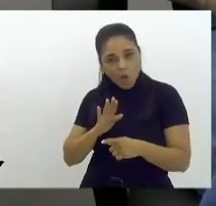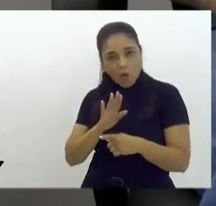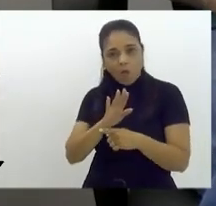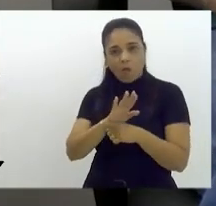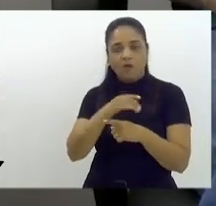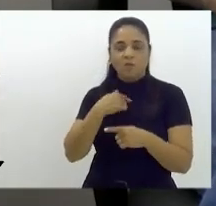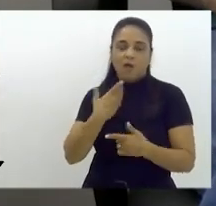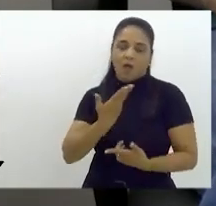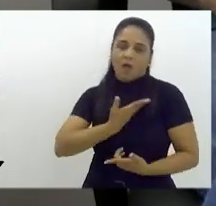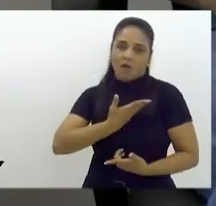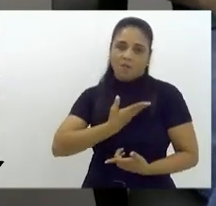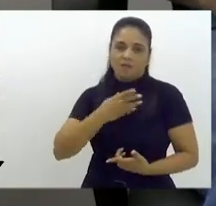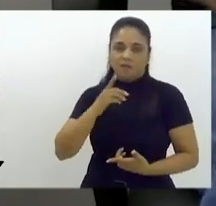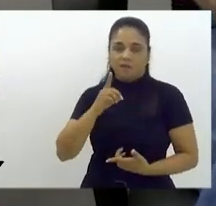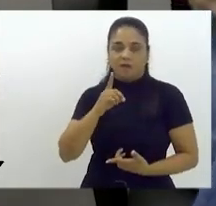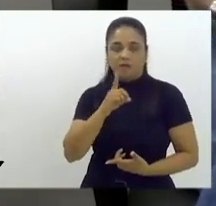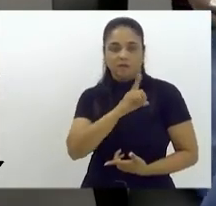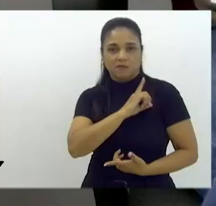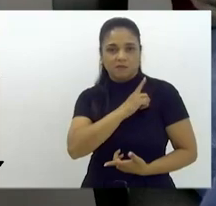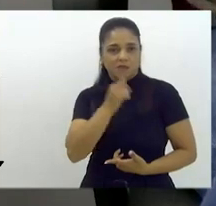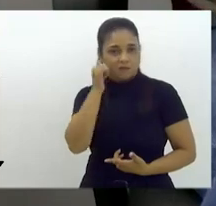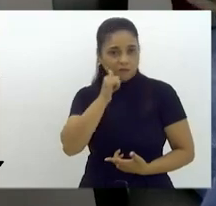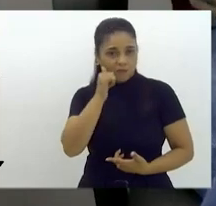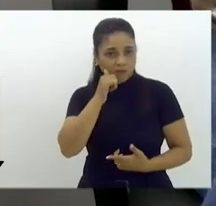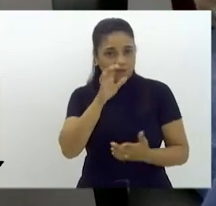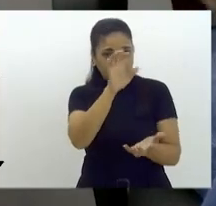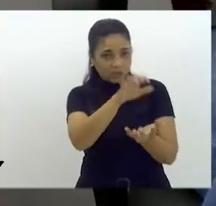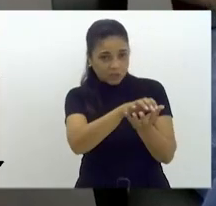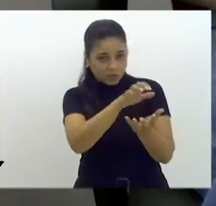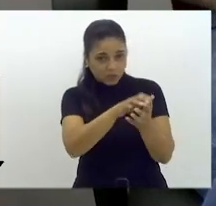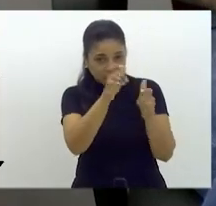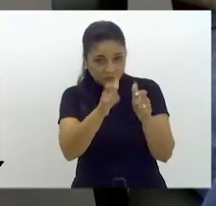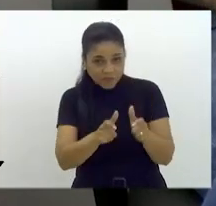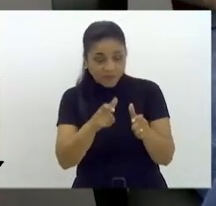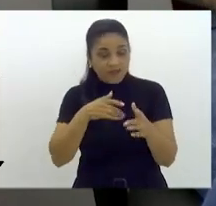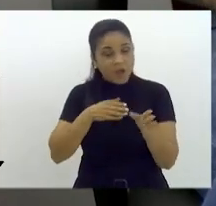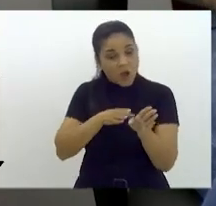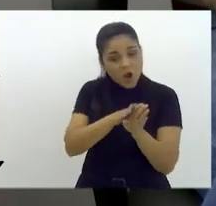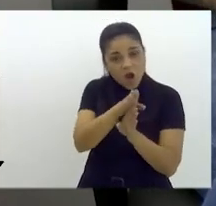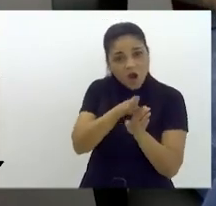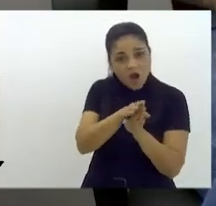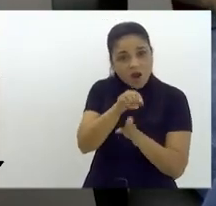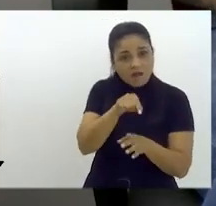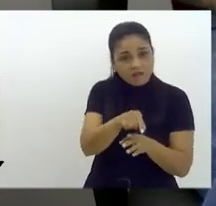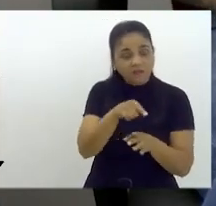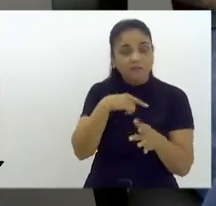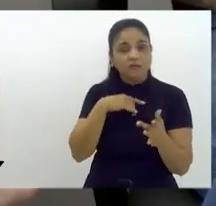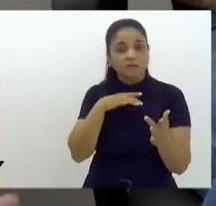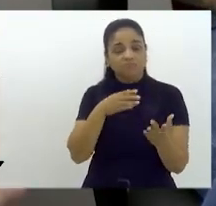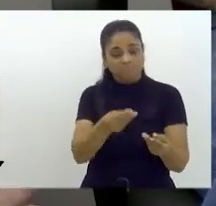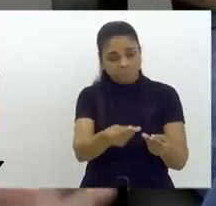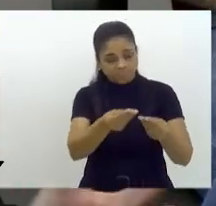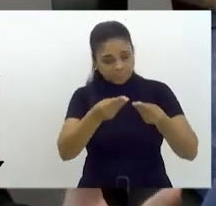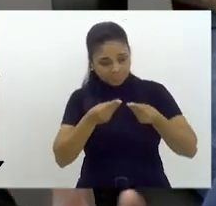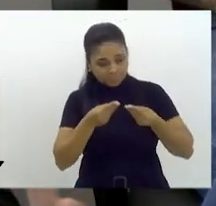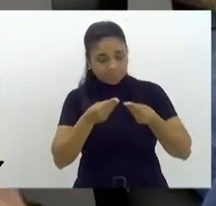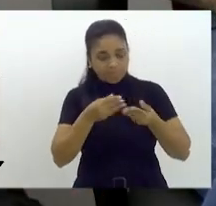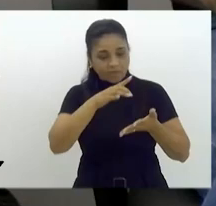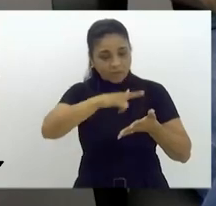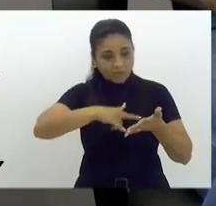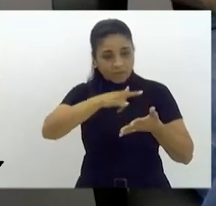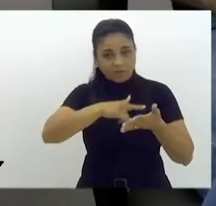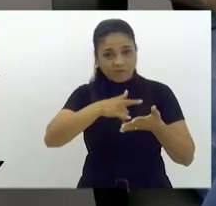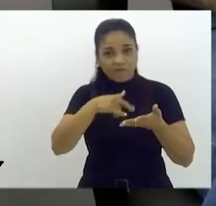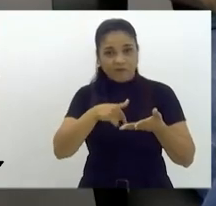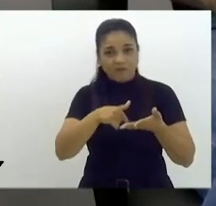colega da Adriano de Jacarepaguá redigir todo uma quezitação que ela me dá um Norte quando acrescentação chegou entrou o